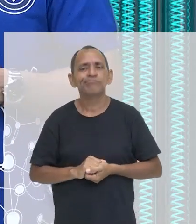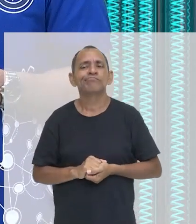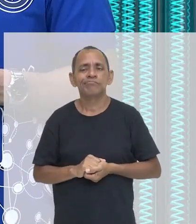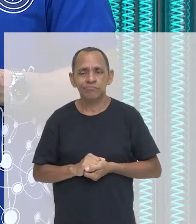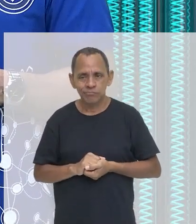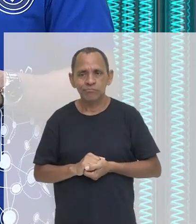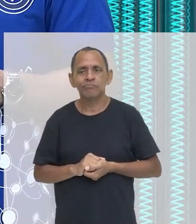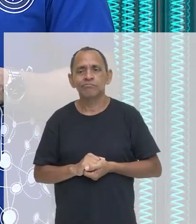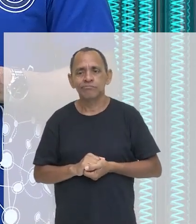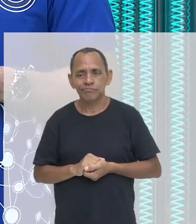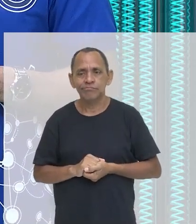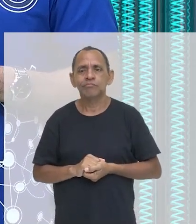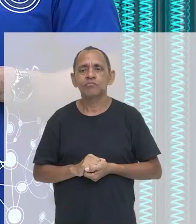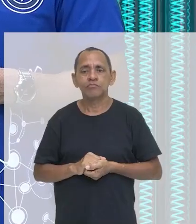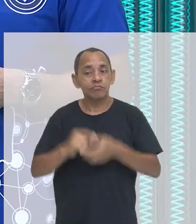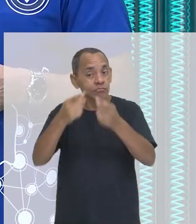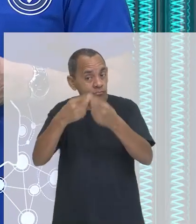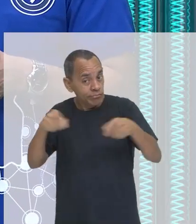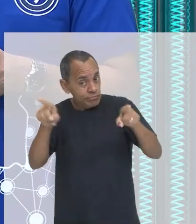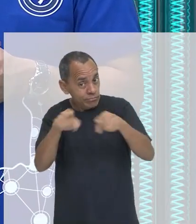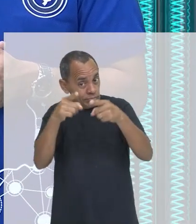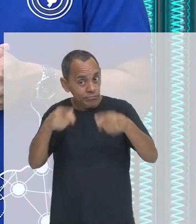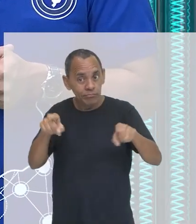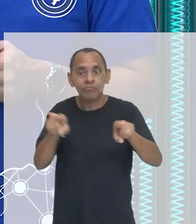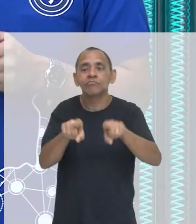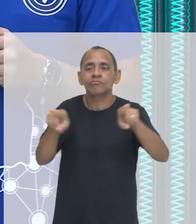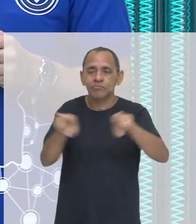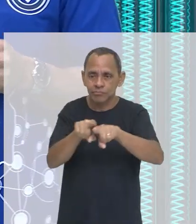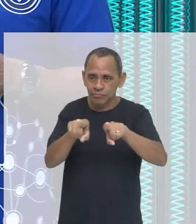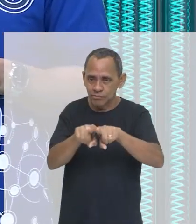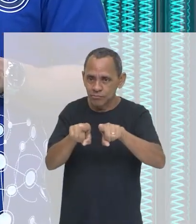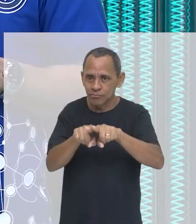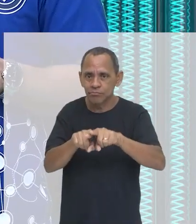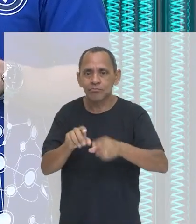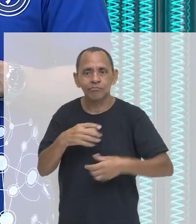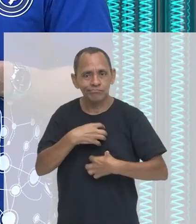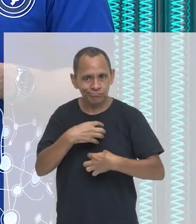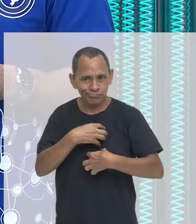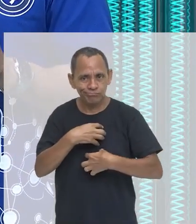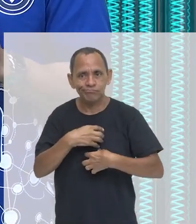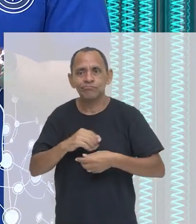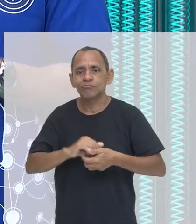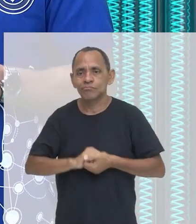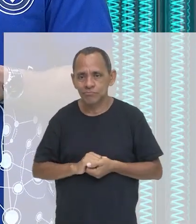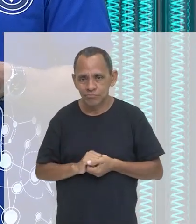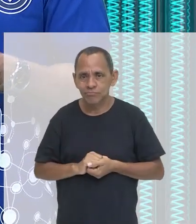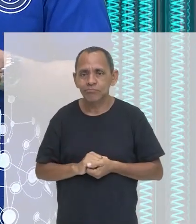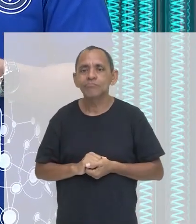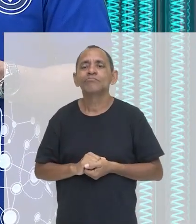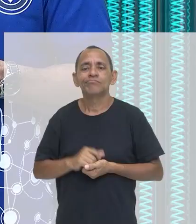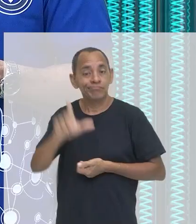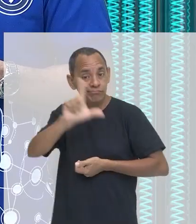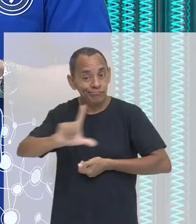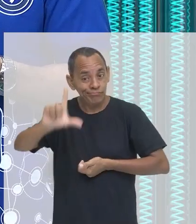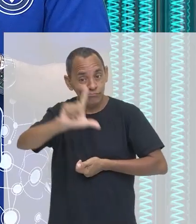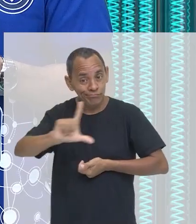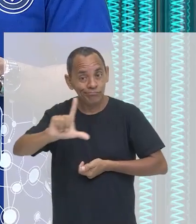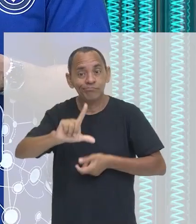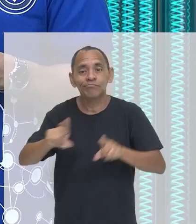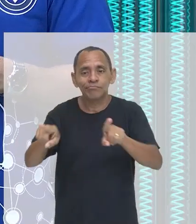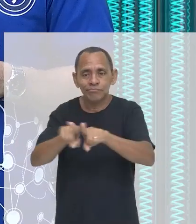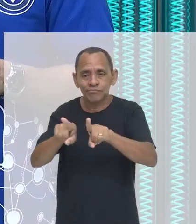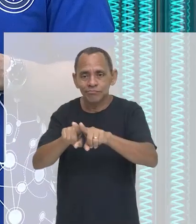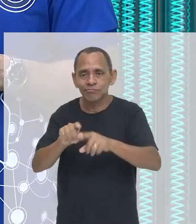music. Aí nós também expressamos, vamos mostrar aí cada um dos elementos, literature, literatura também é um jeito